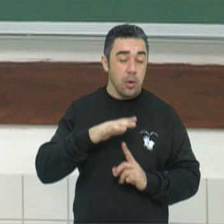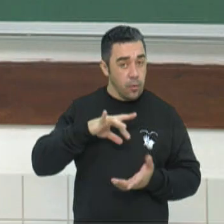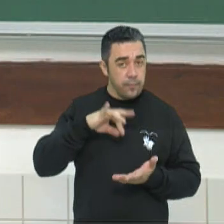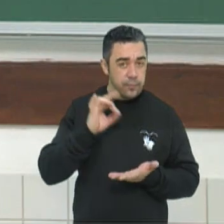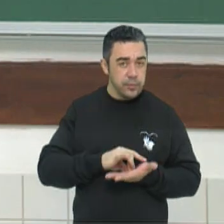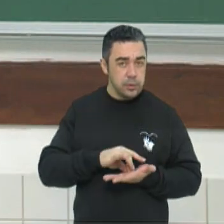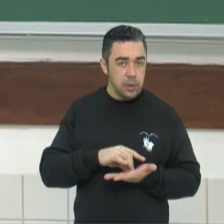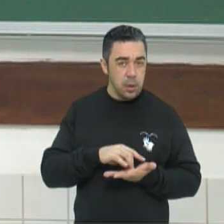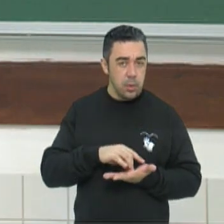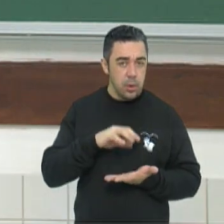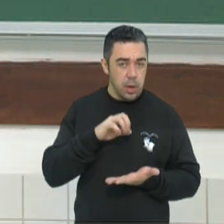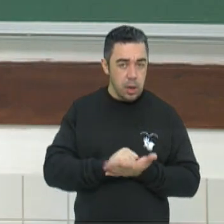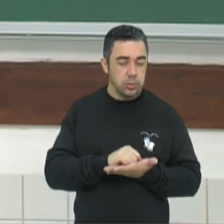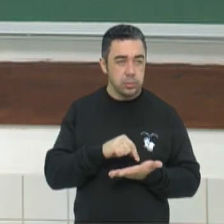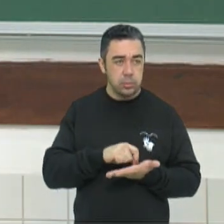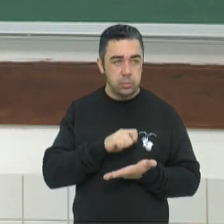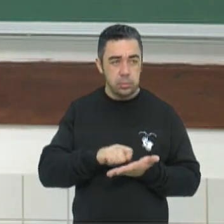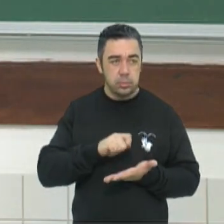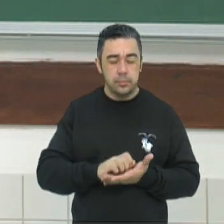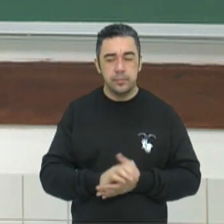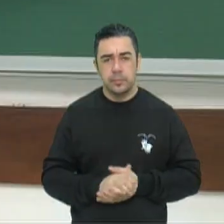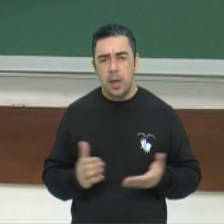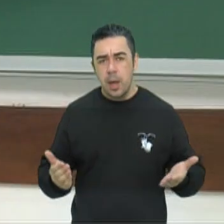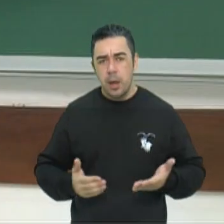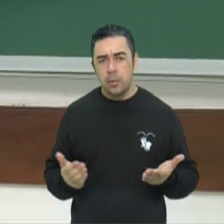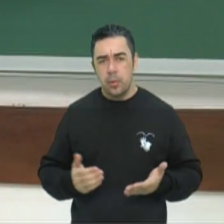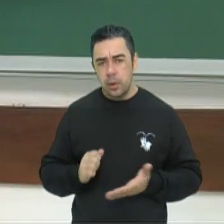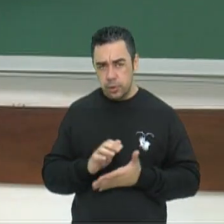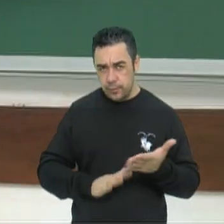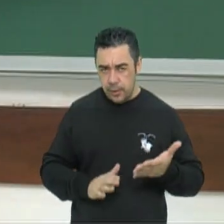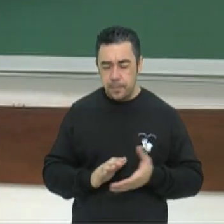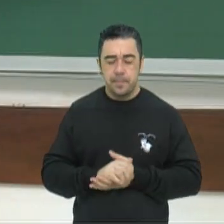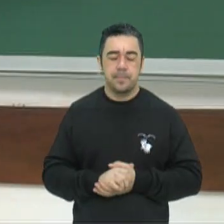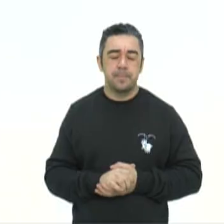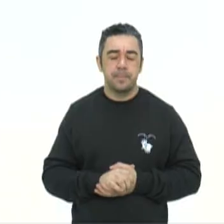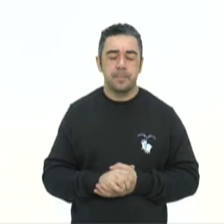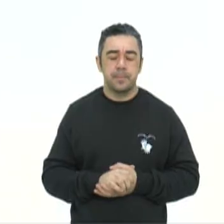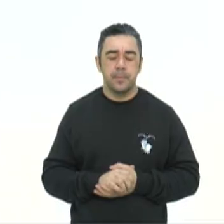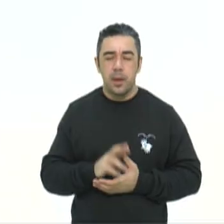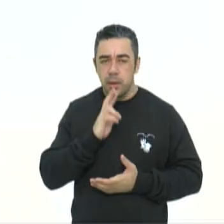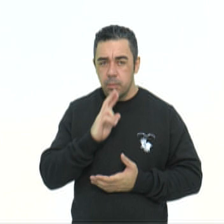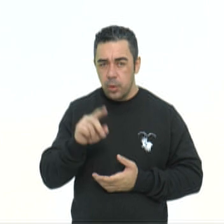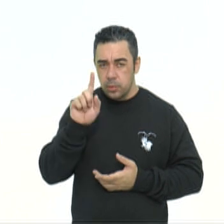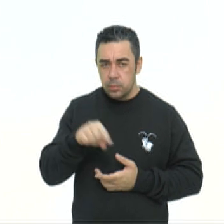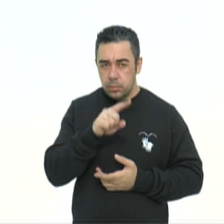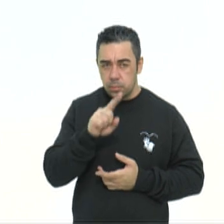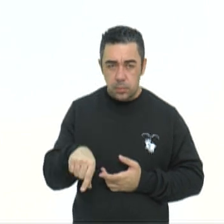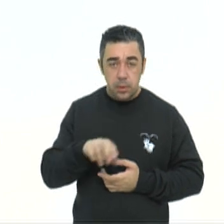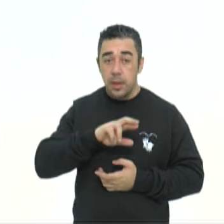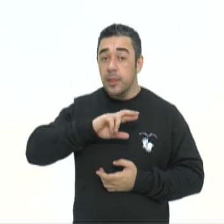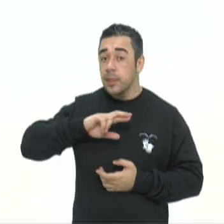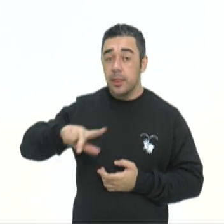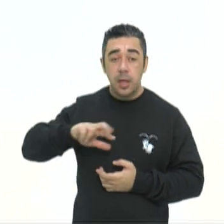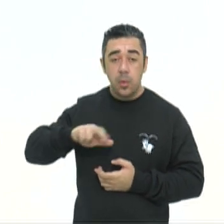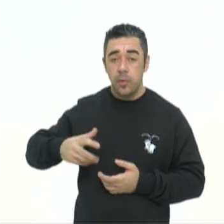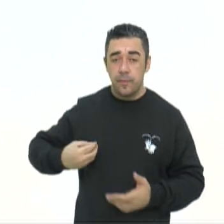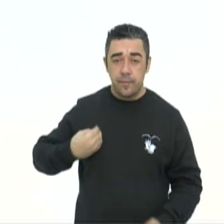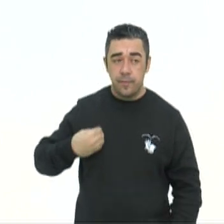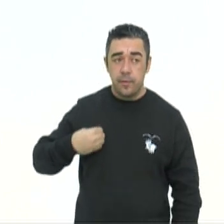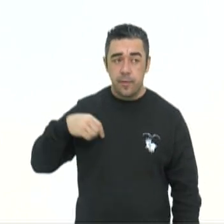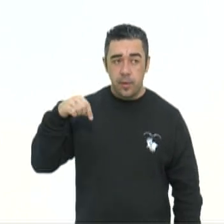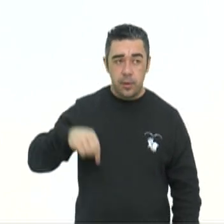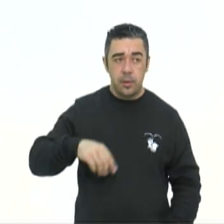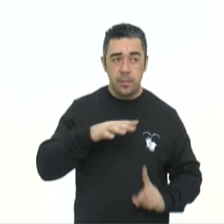oficialmente registrados. E agora uma atividade. Vamos lá? Assinale o povo originário que não habitou o